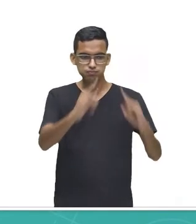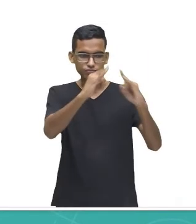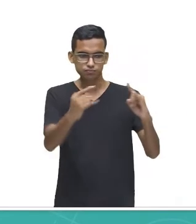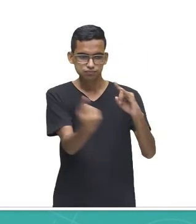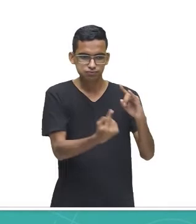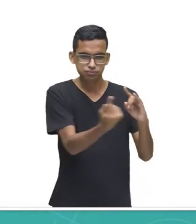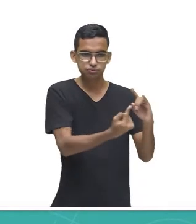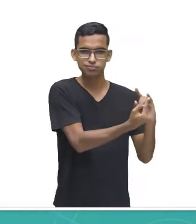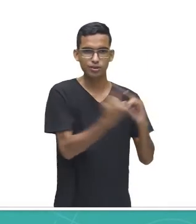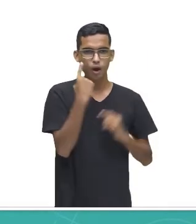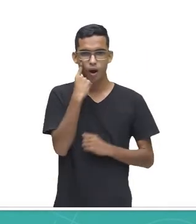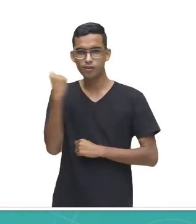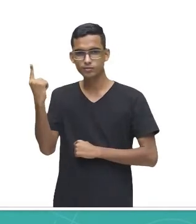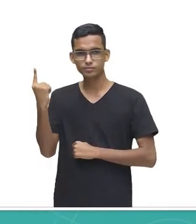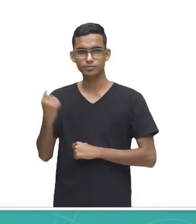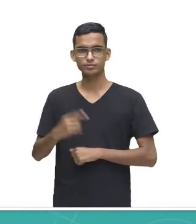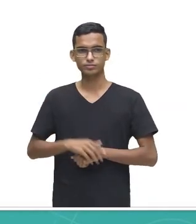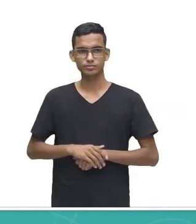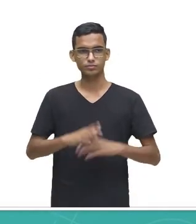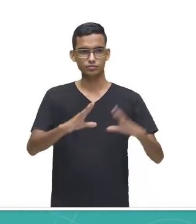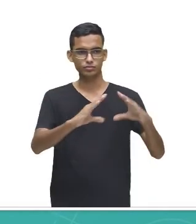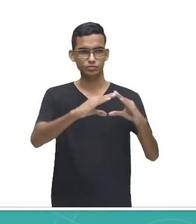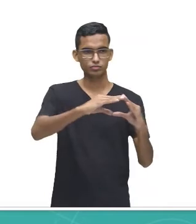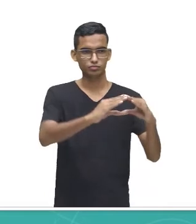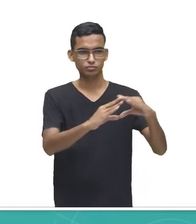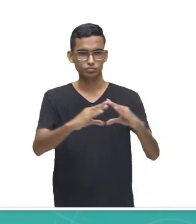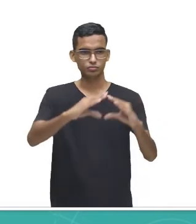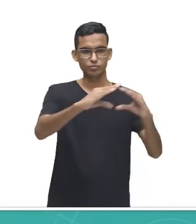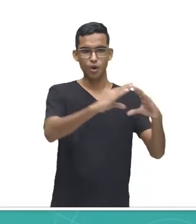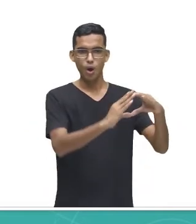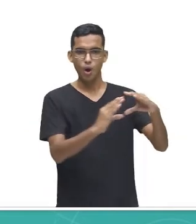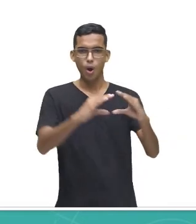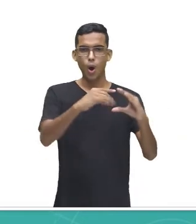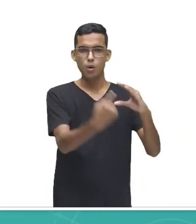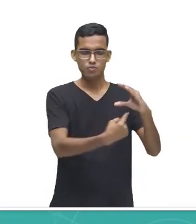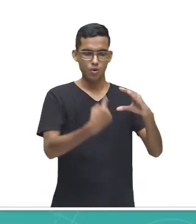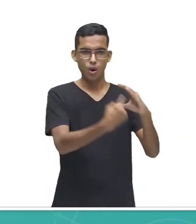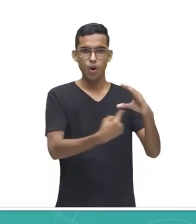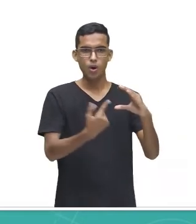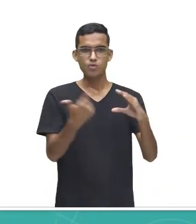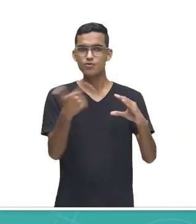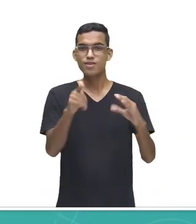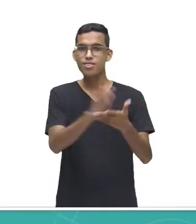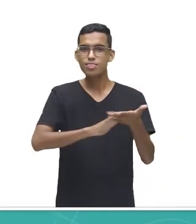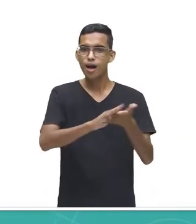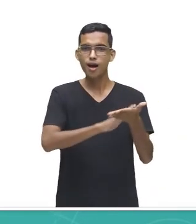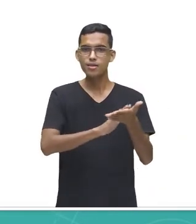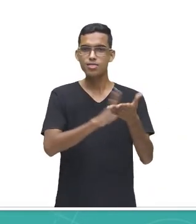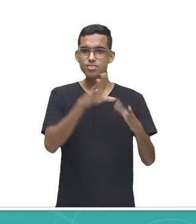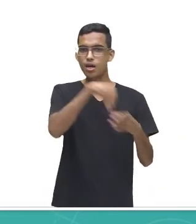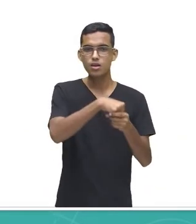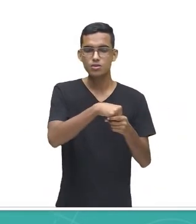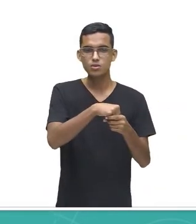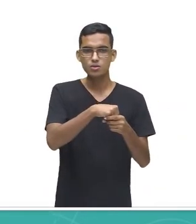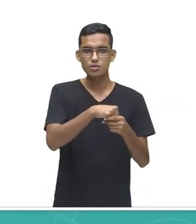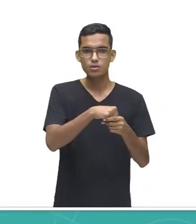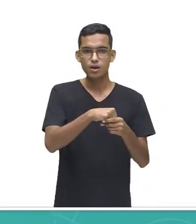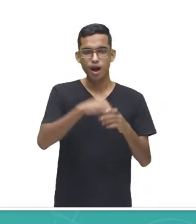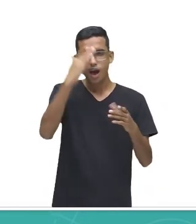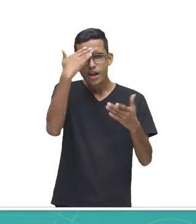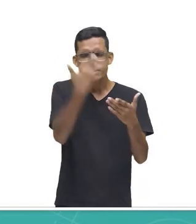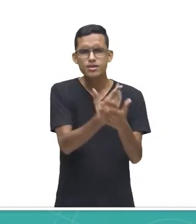movimentando esta tenda, que simplesmente a energia espiritual ou a entidade,